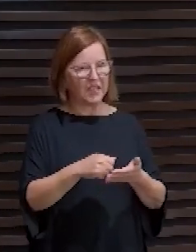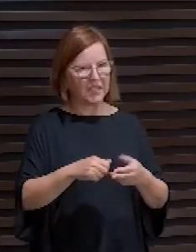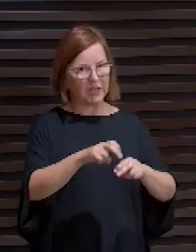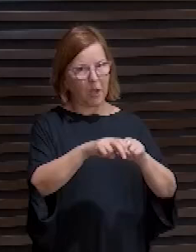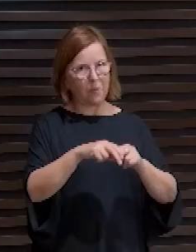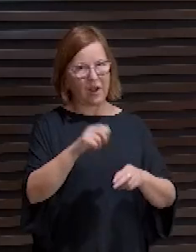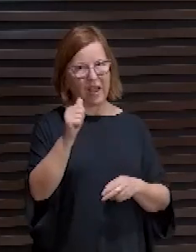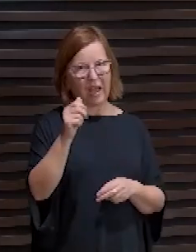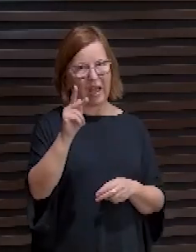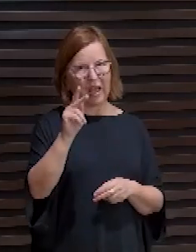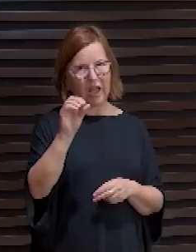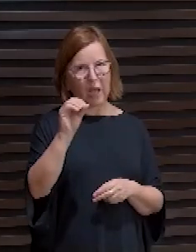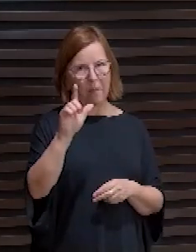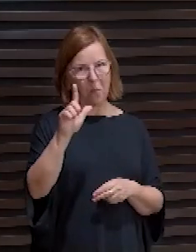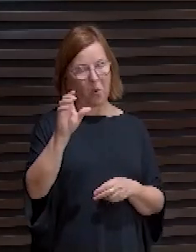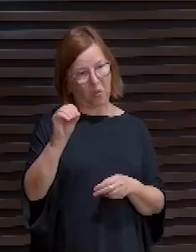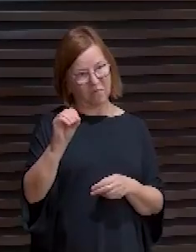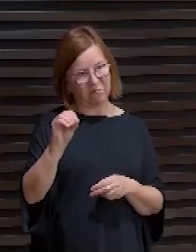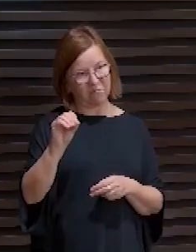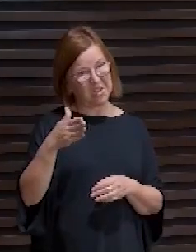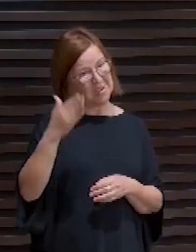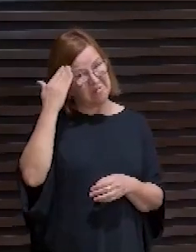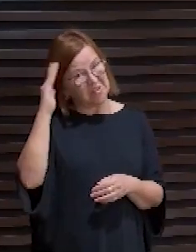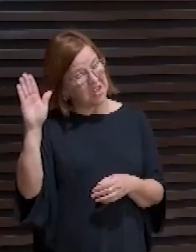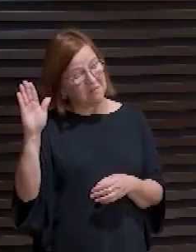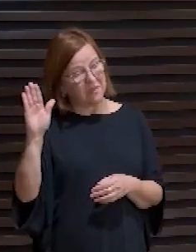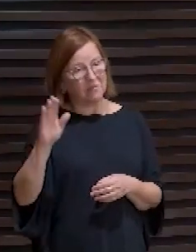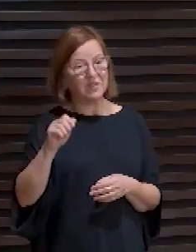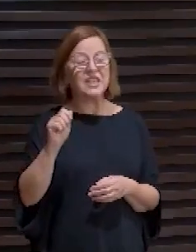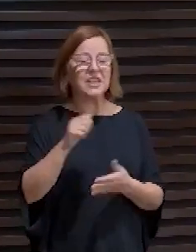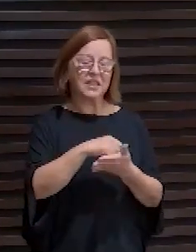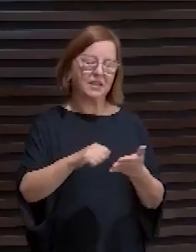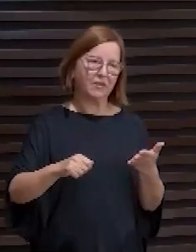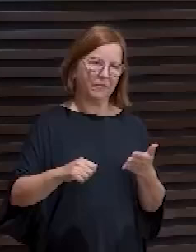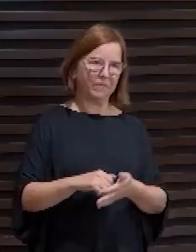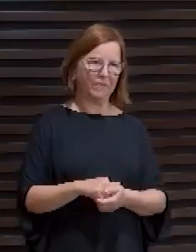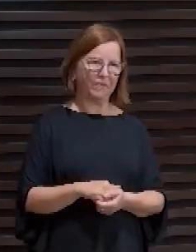Então, não temos a informação de quem é o autor da carta.